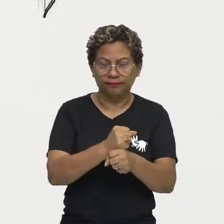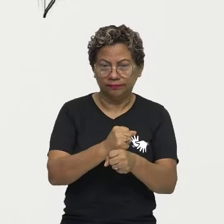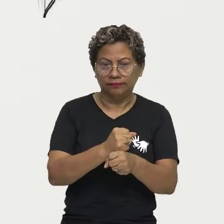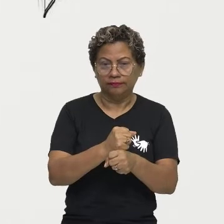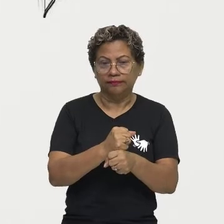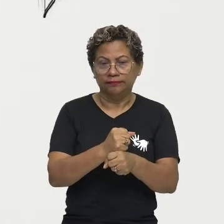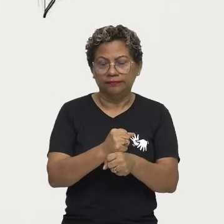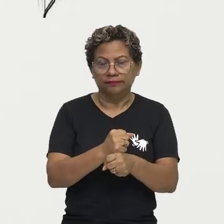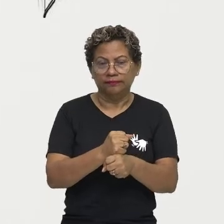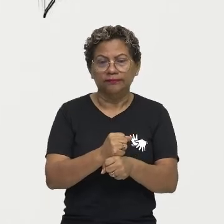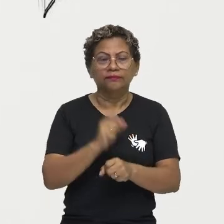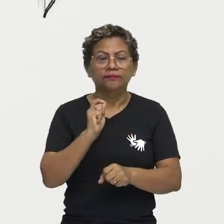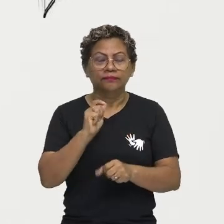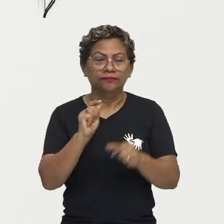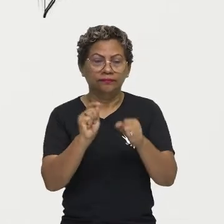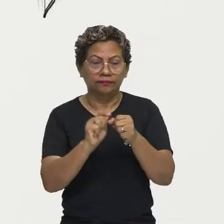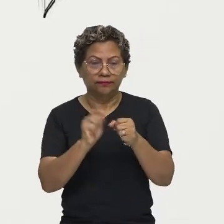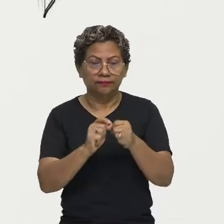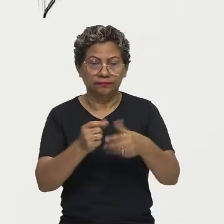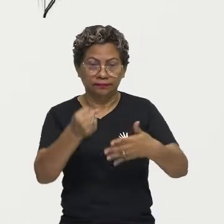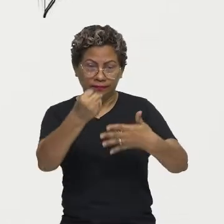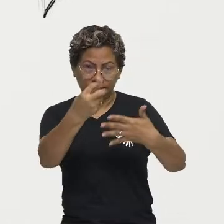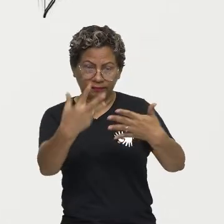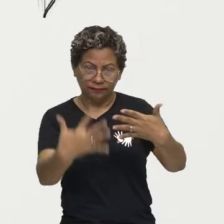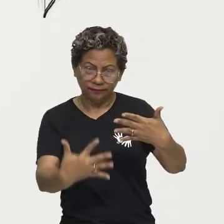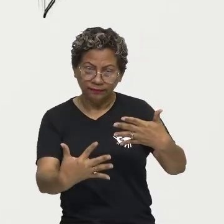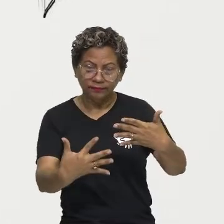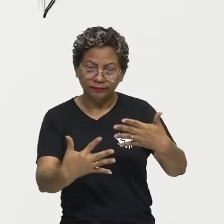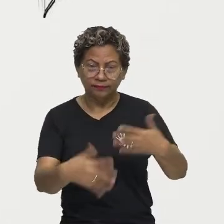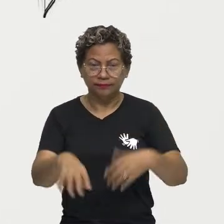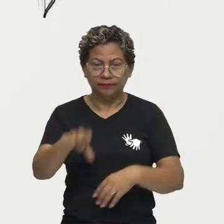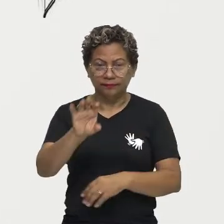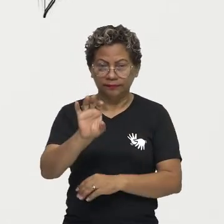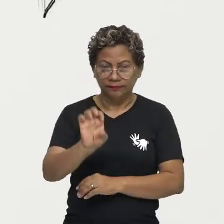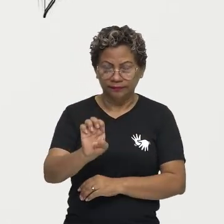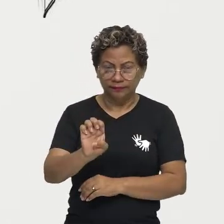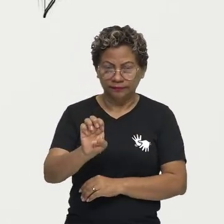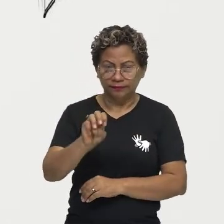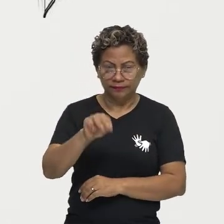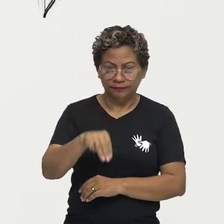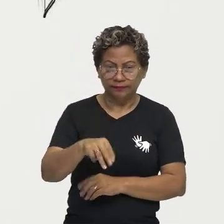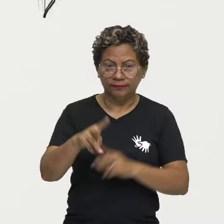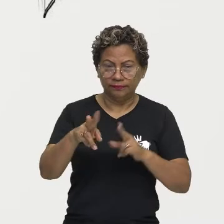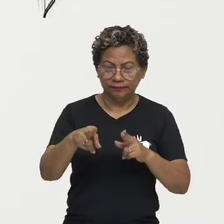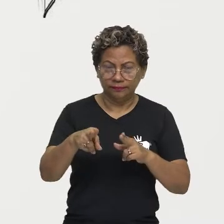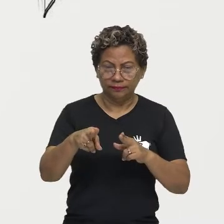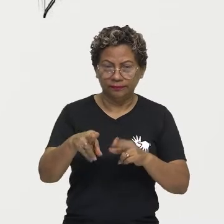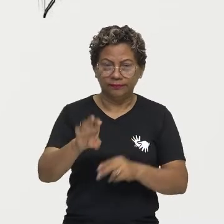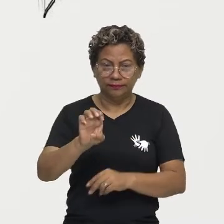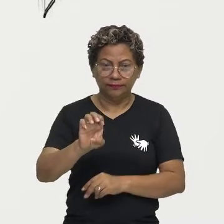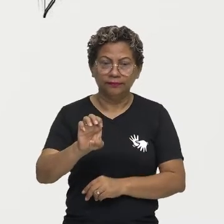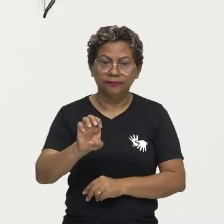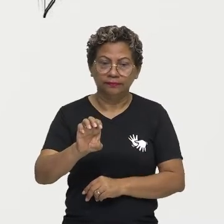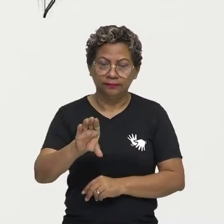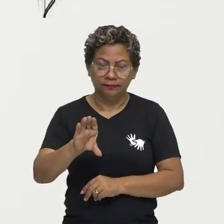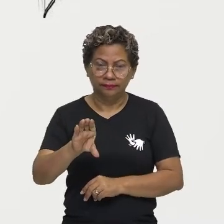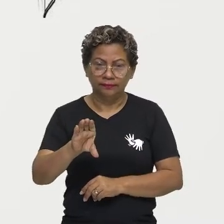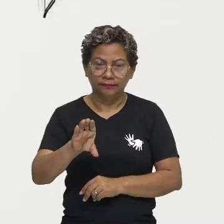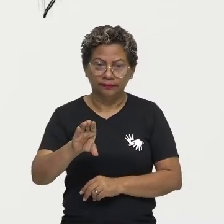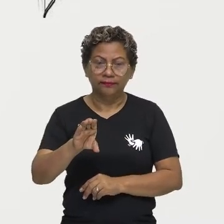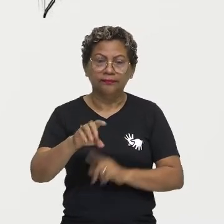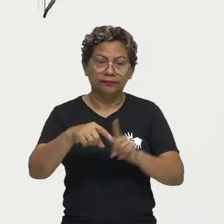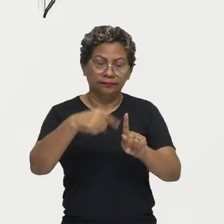de um corpo, eu simplesmente, olha aqui, eu somo a energia cinética com a energia potencial. E a unidade